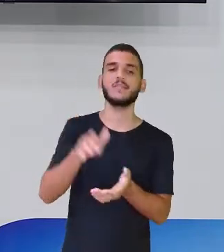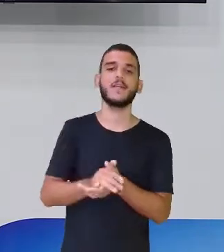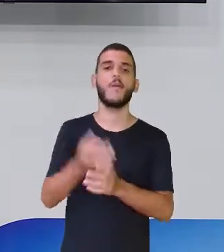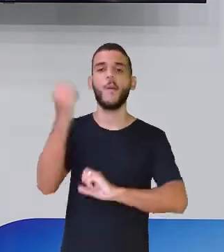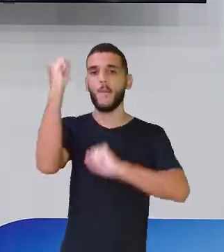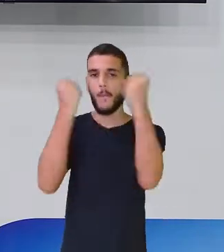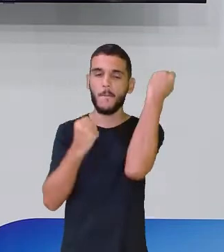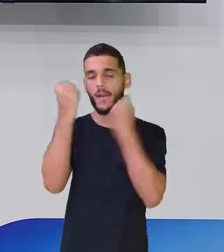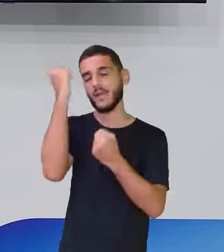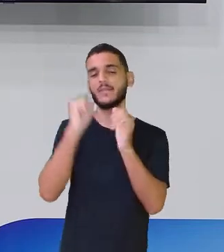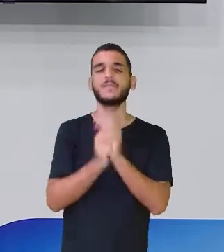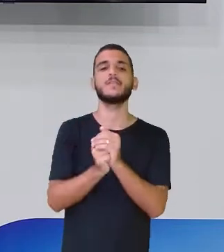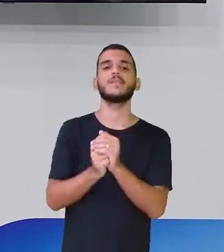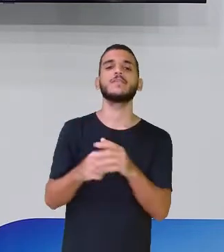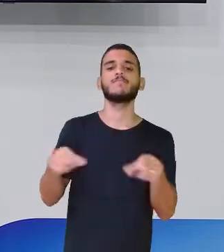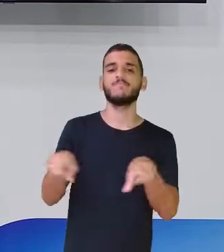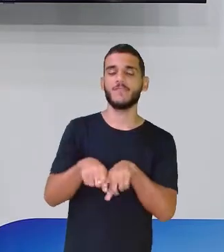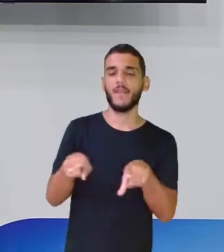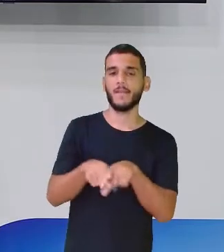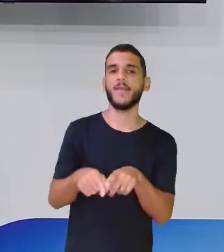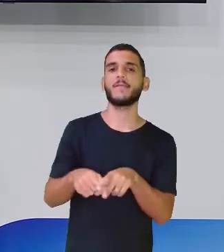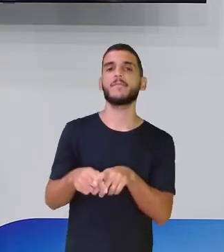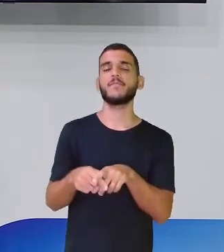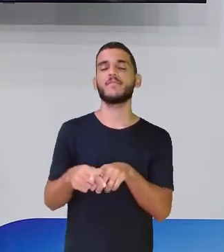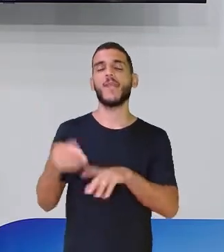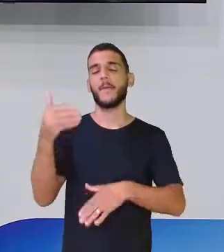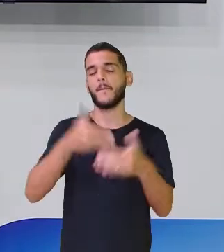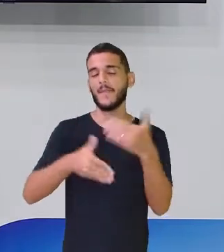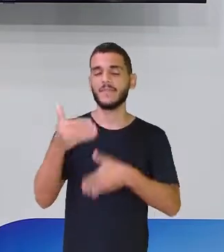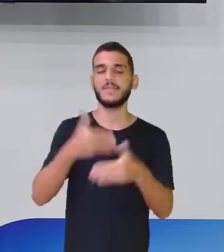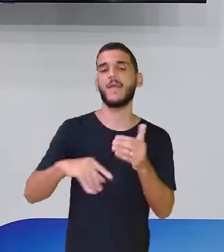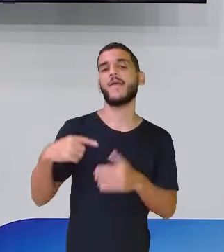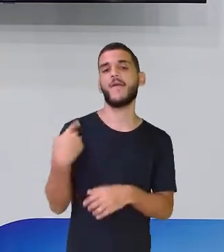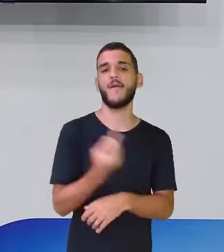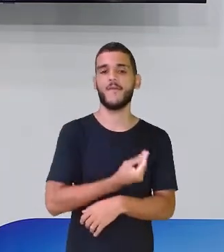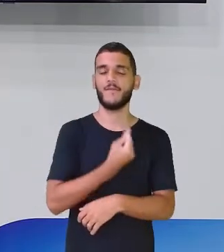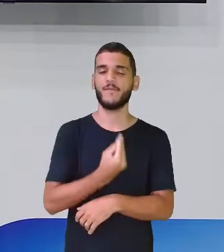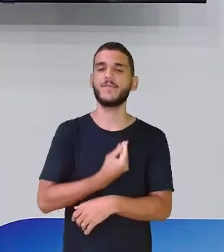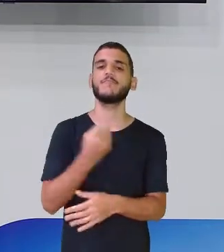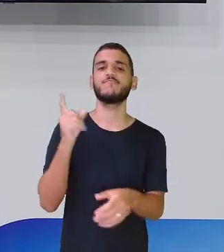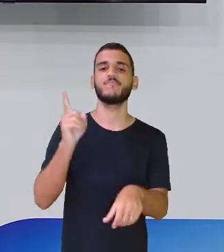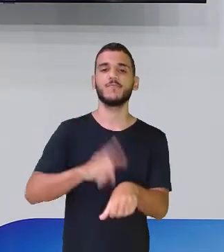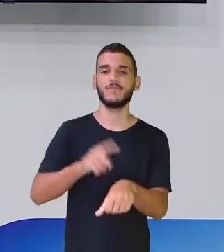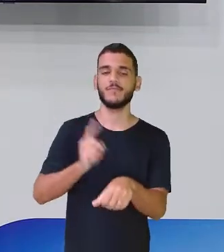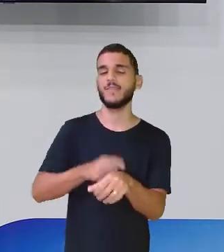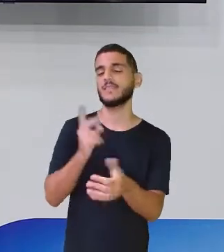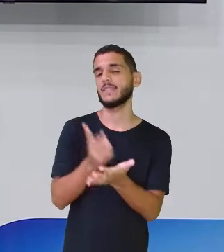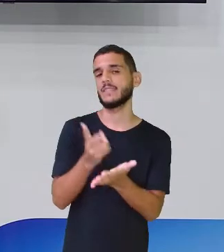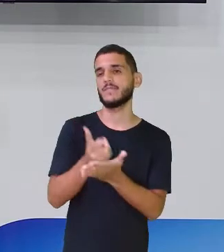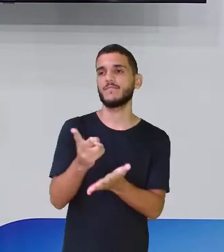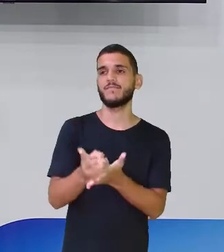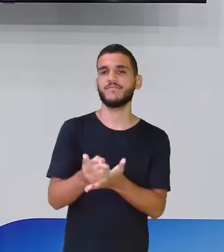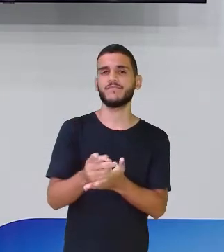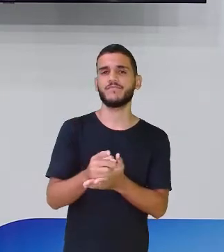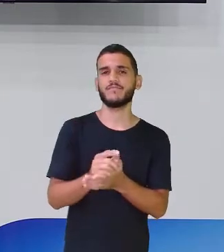motores, que fazem parte da nossa vida o tempo todo. Eu não sei se vocês já prestaram atenção. Você já prestou atenção, gente, que quando